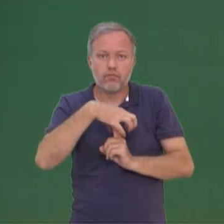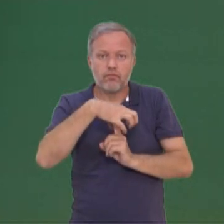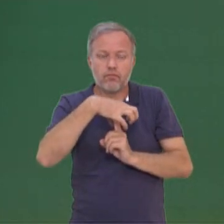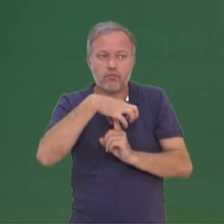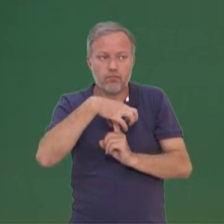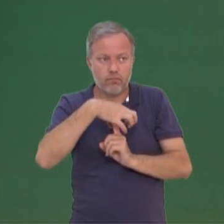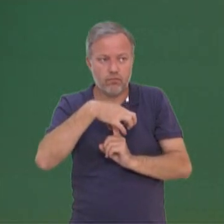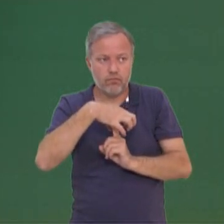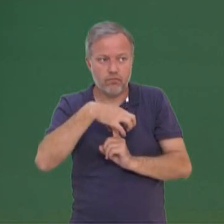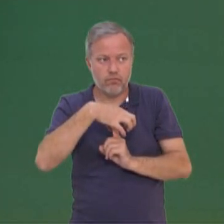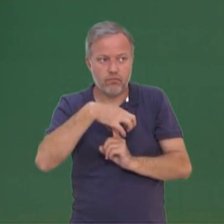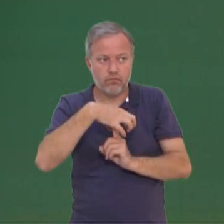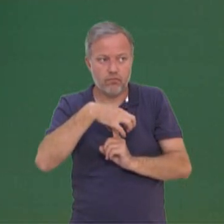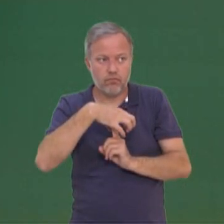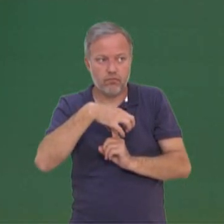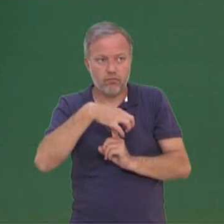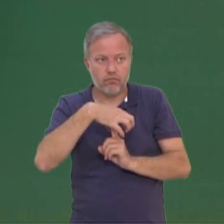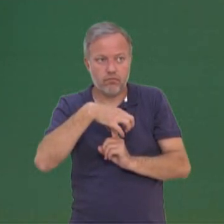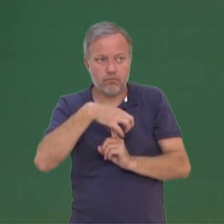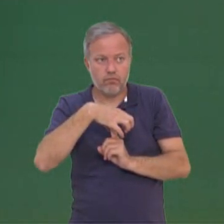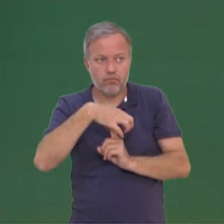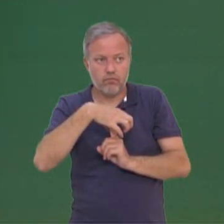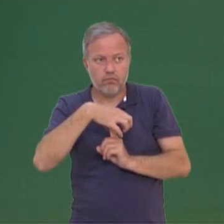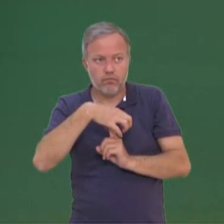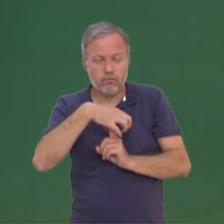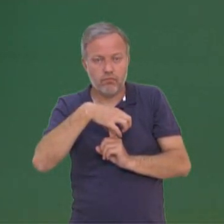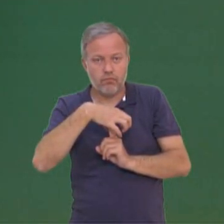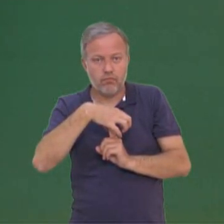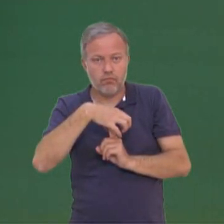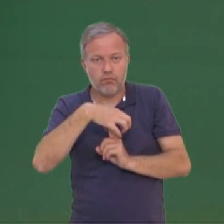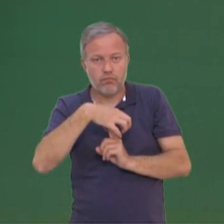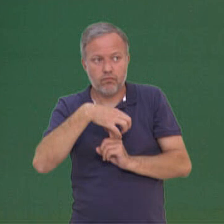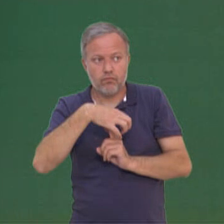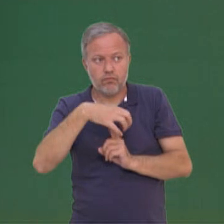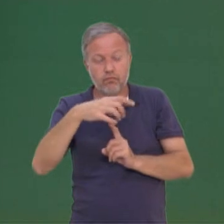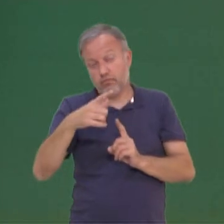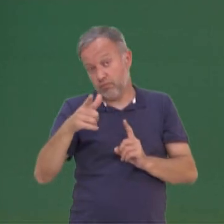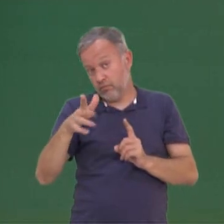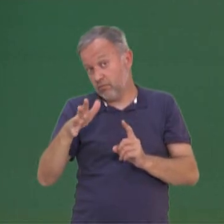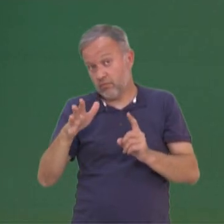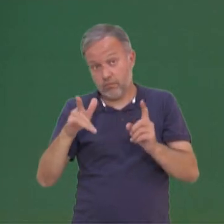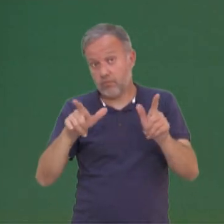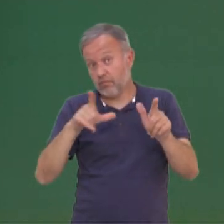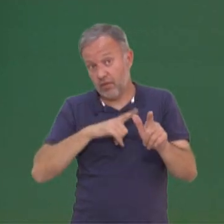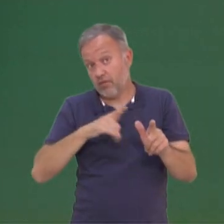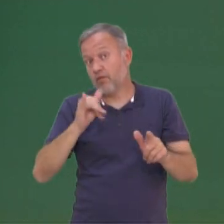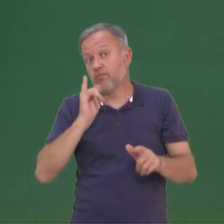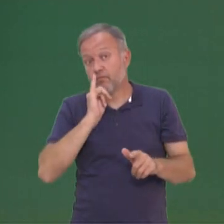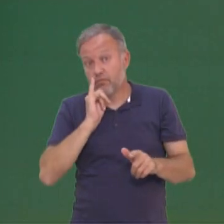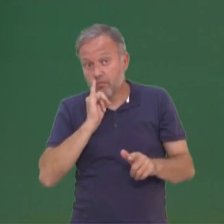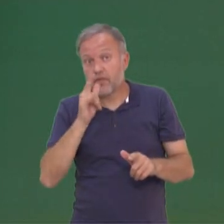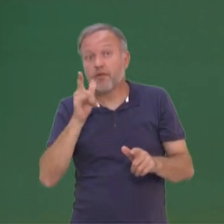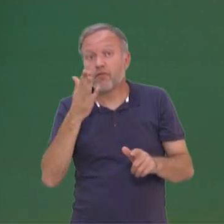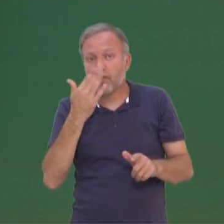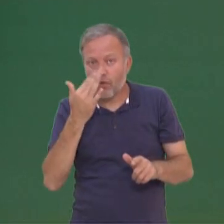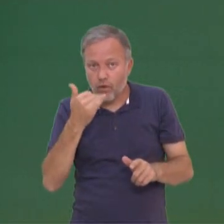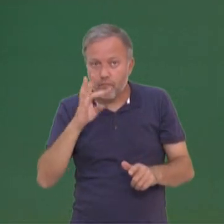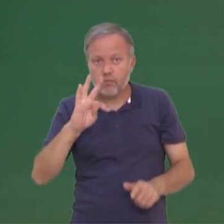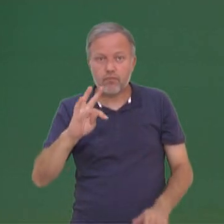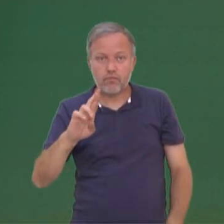Não aquele chocolatinho chamado trufa, um fungo chamado trufa. Raríssimo no mundo e de valor absurdamente alto.